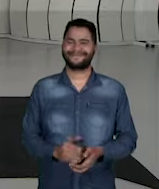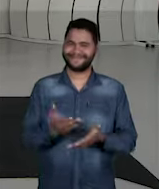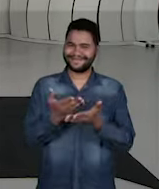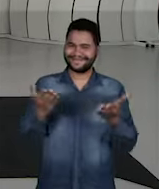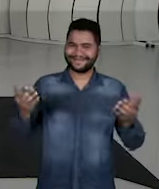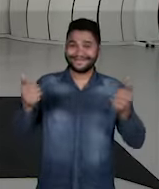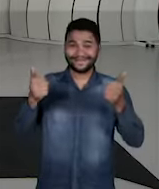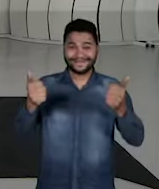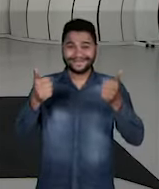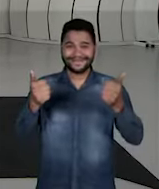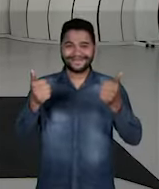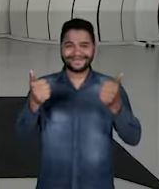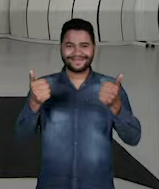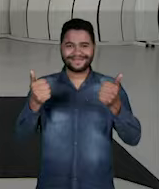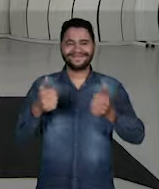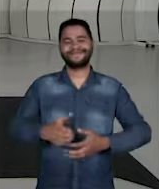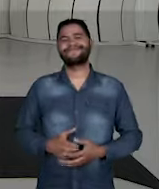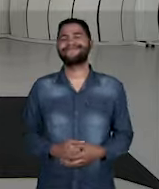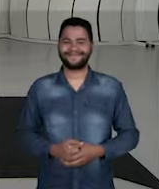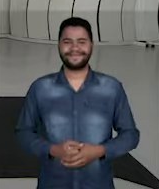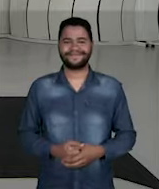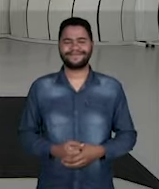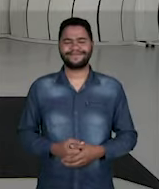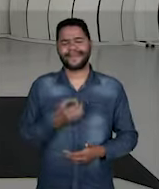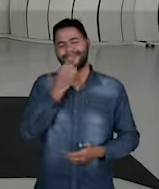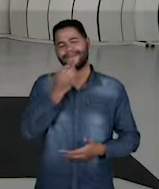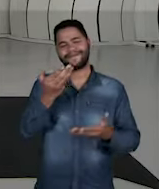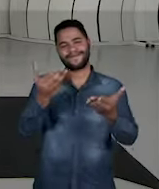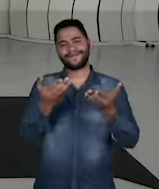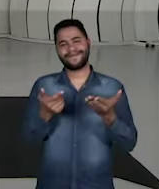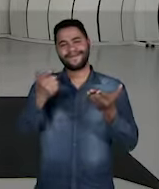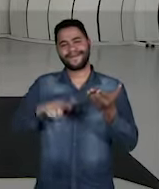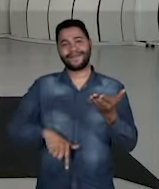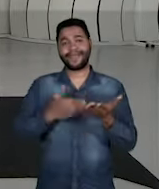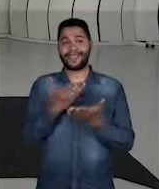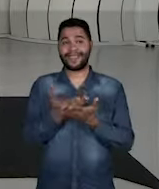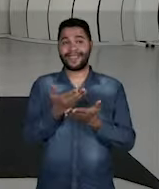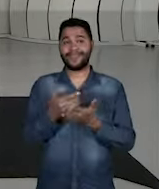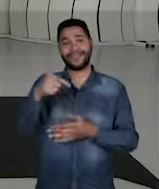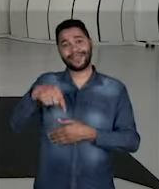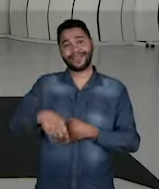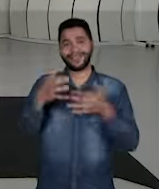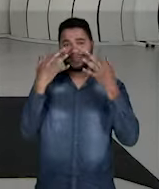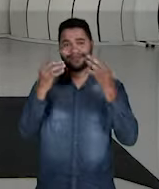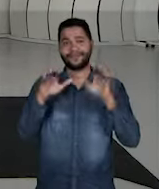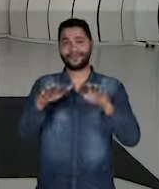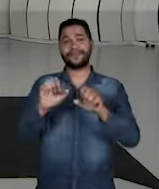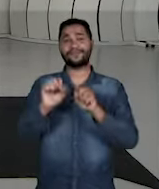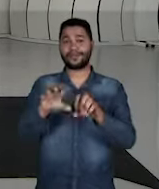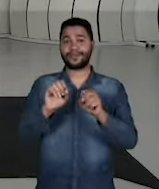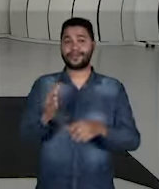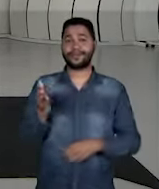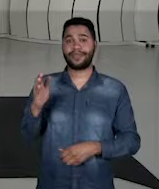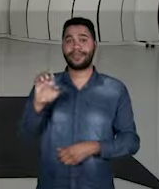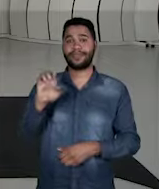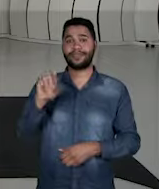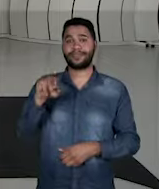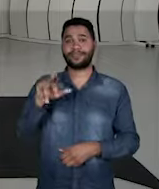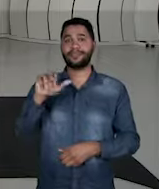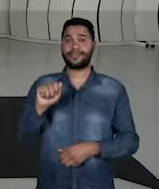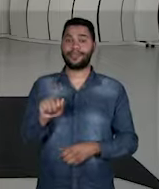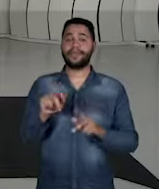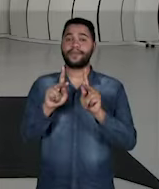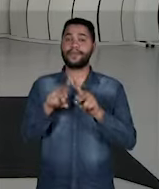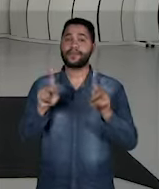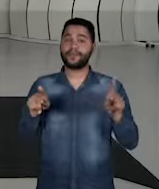Fala, galerinha! Tudo bem com vocês? Sejam muito bem-vindos a mais uma aula aqui no Se Liga na Educação. Meu nome é Edneia, eu sou